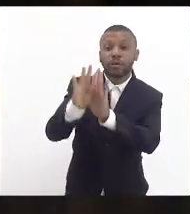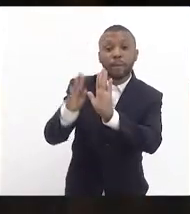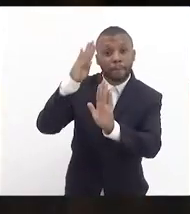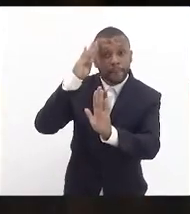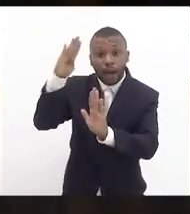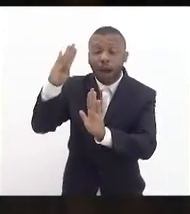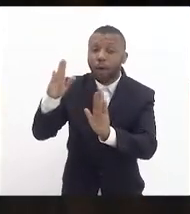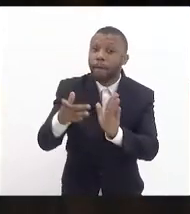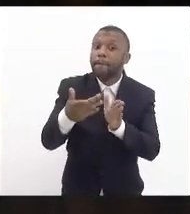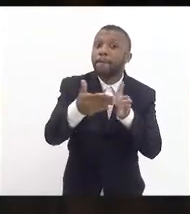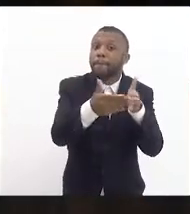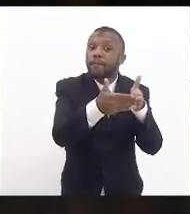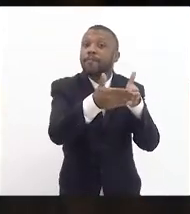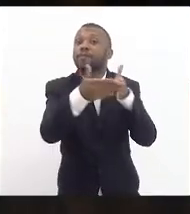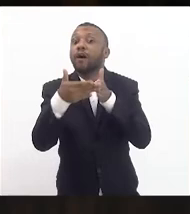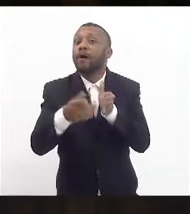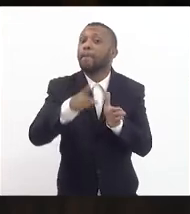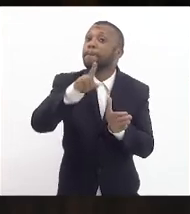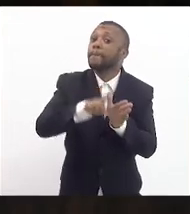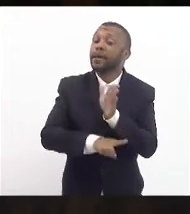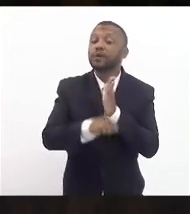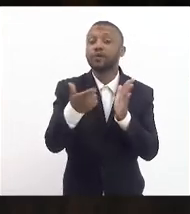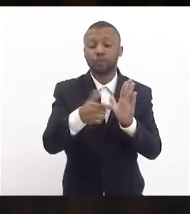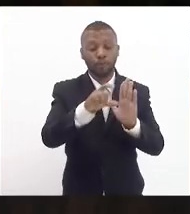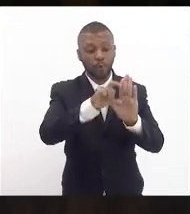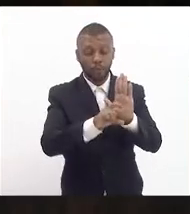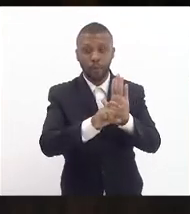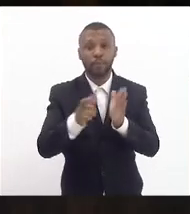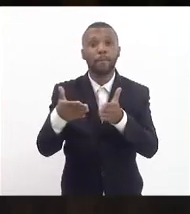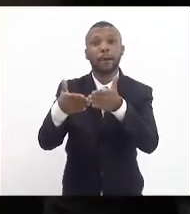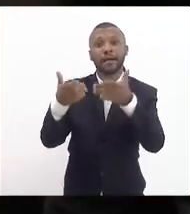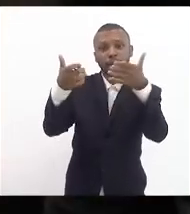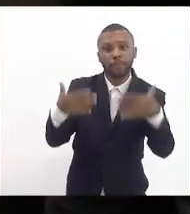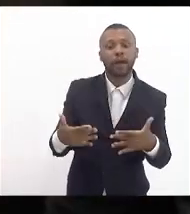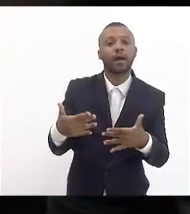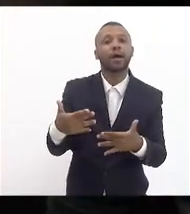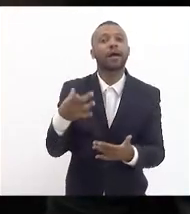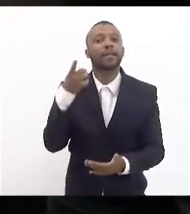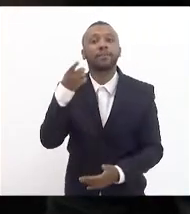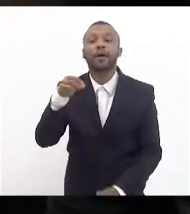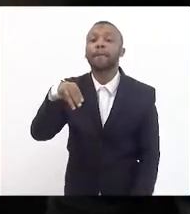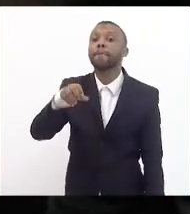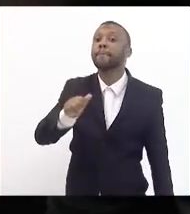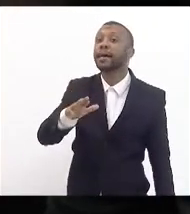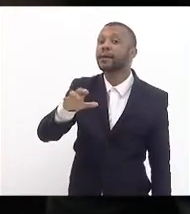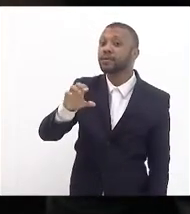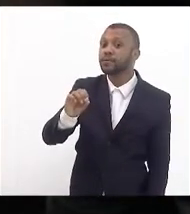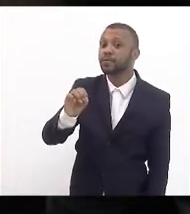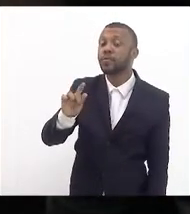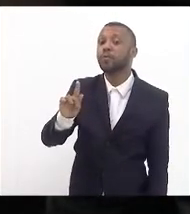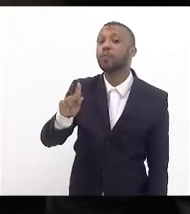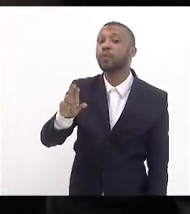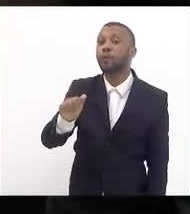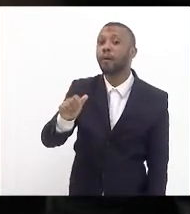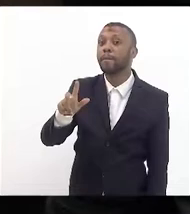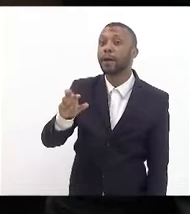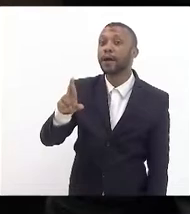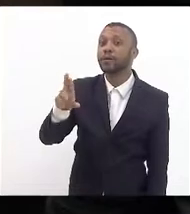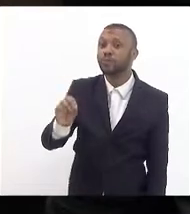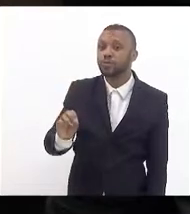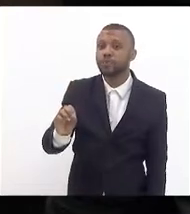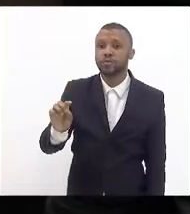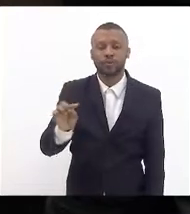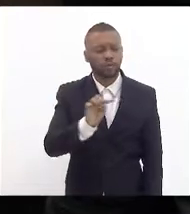salvos destaques. Deputado Márcio Galberto, para encaminhar, por favor. Senhor presidente... Qual é o partido que Vossa Excelência vai encaminhar? Pelo PL. Aê.